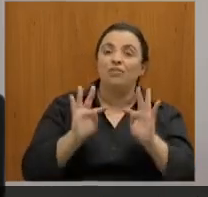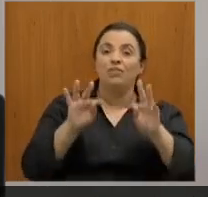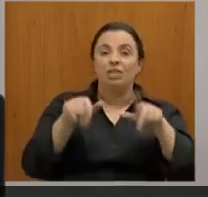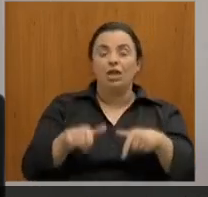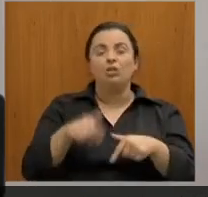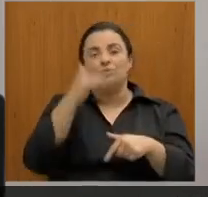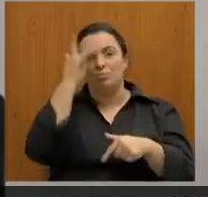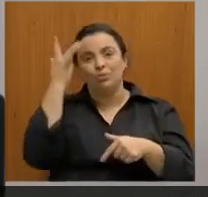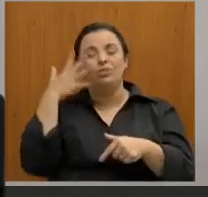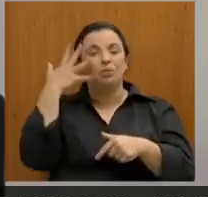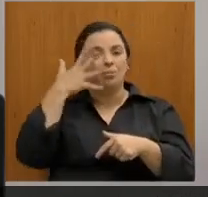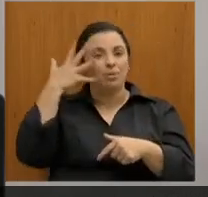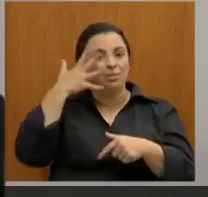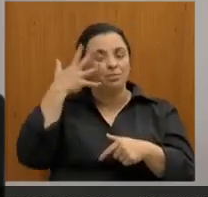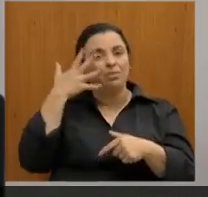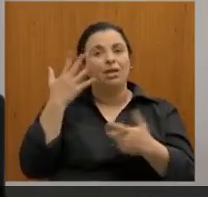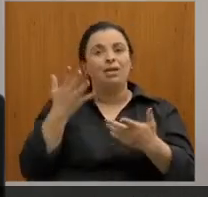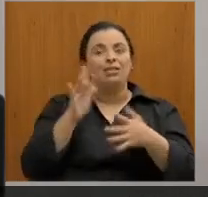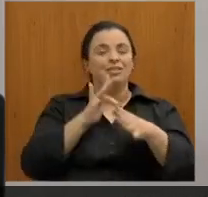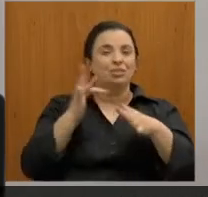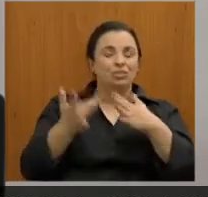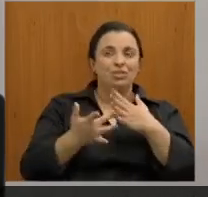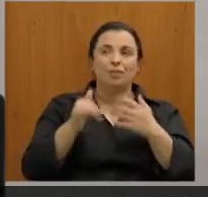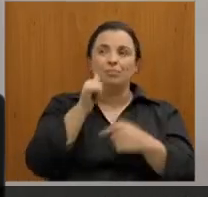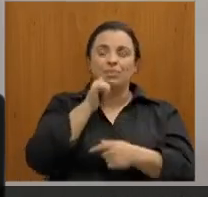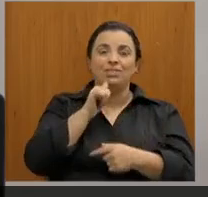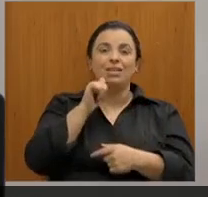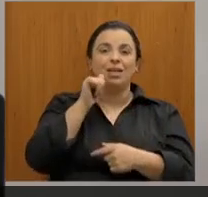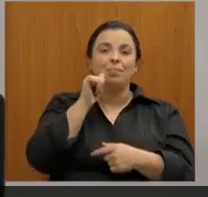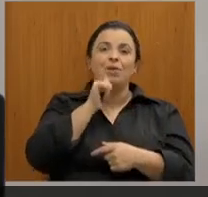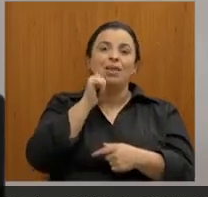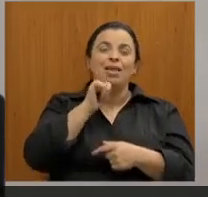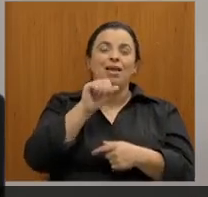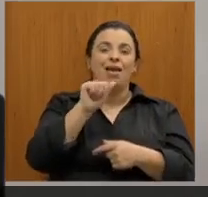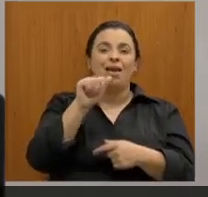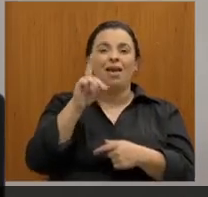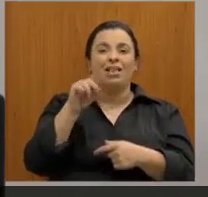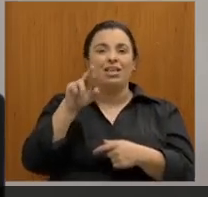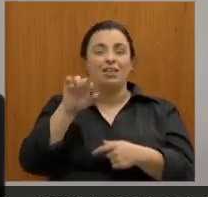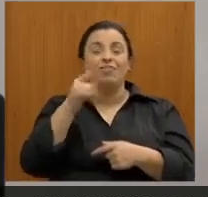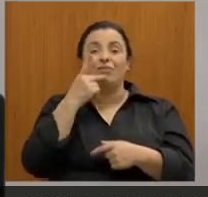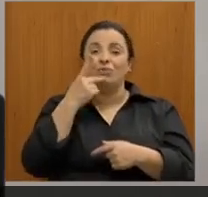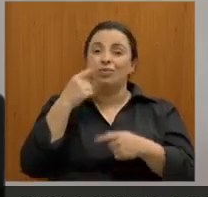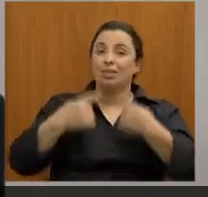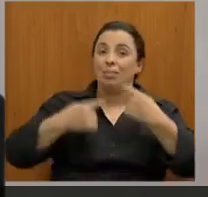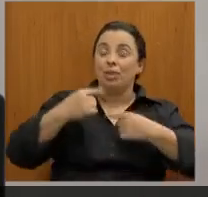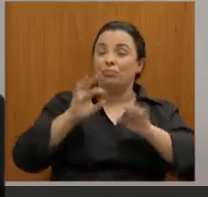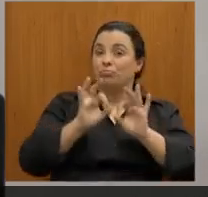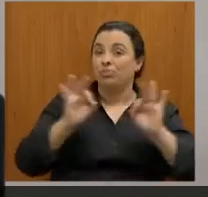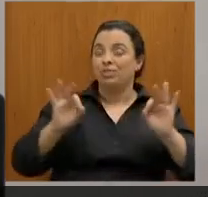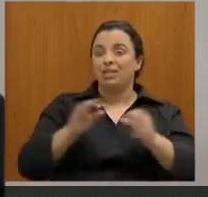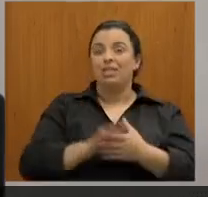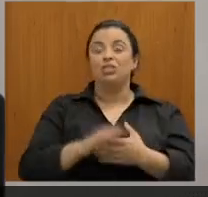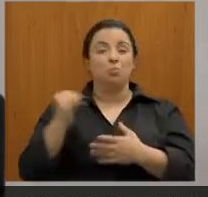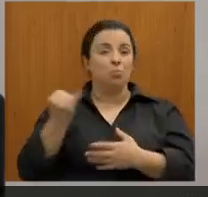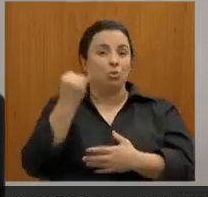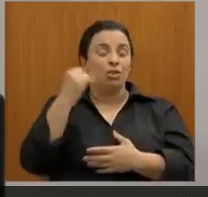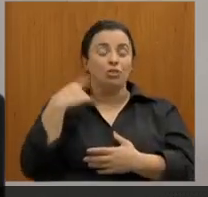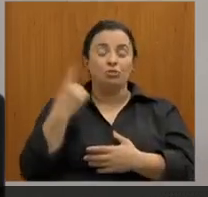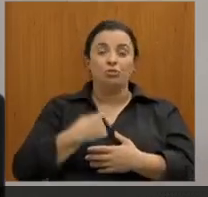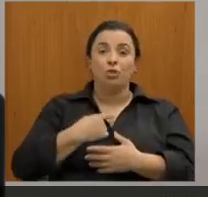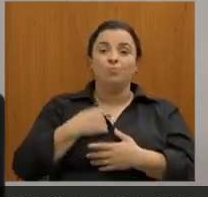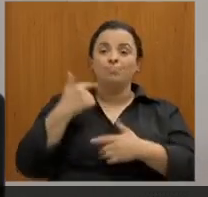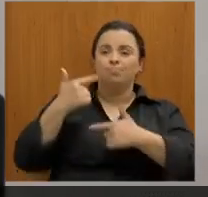participantes das redes sociais Adriana de Belo Horizonte excelente debate muito importante estarmos sempre ativas e